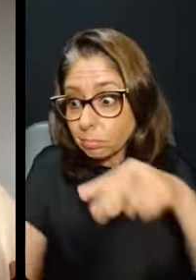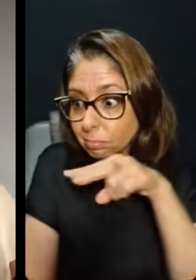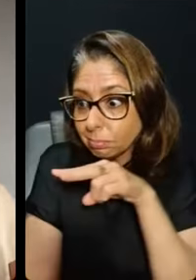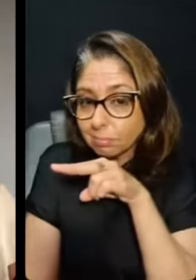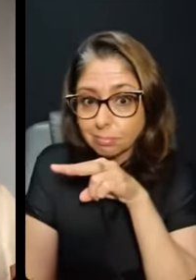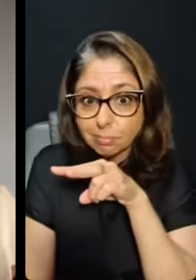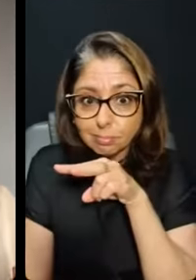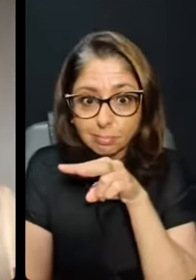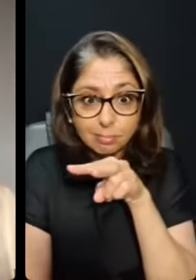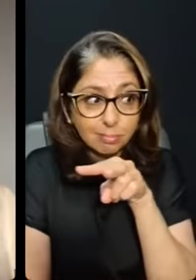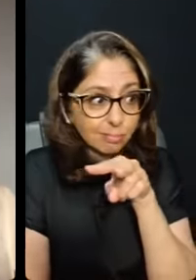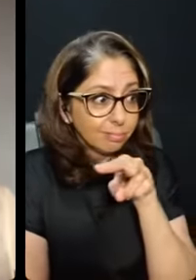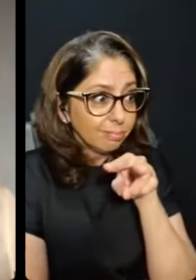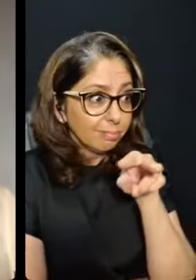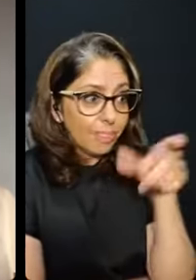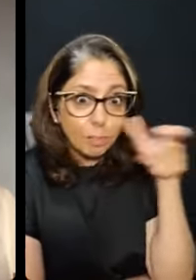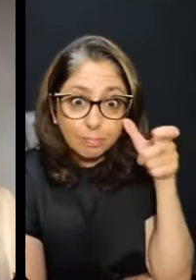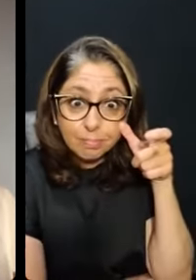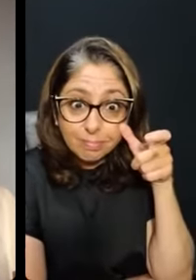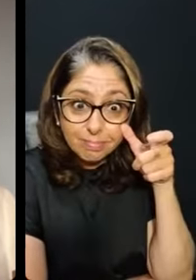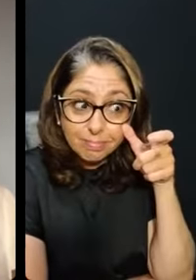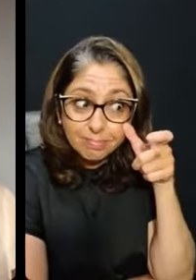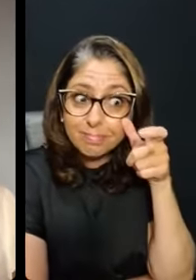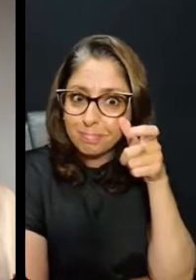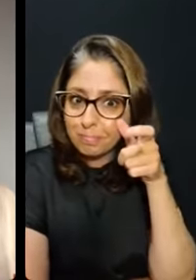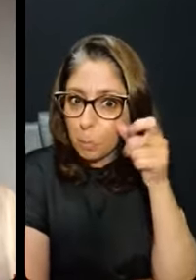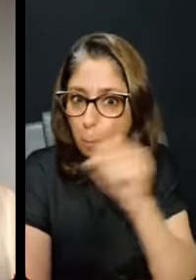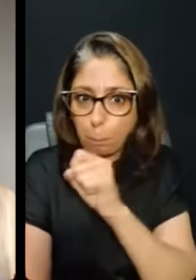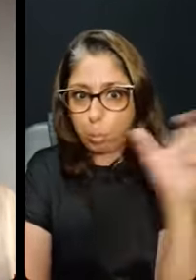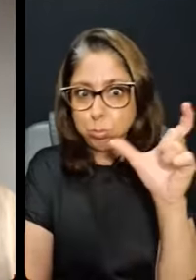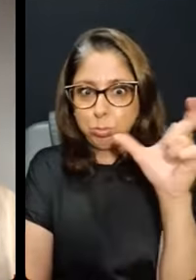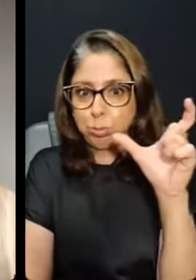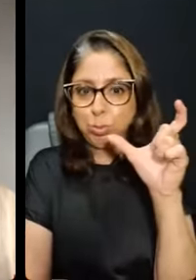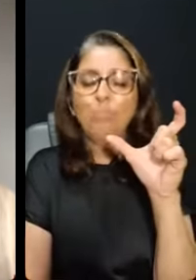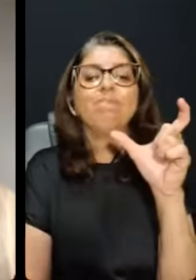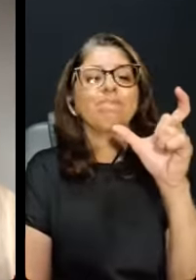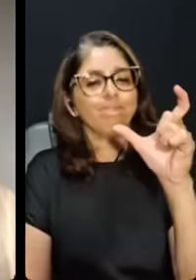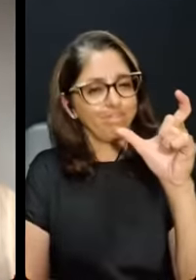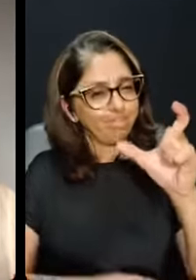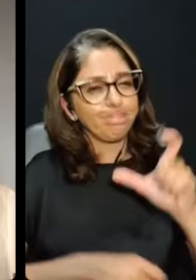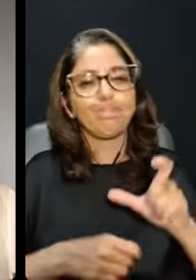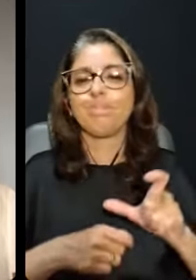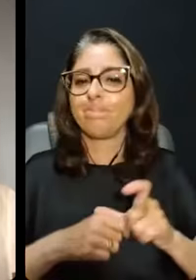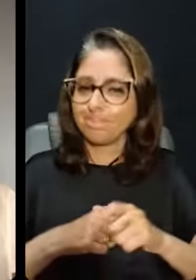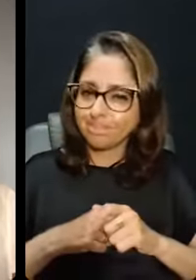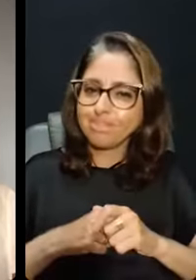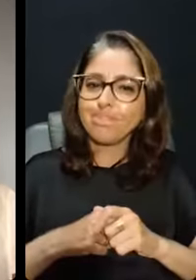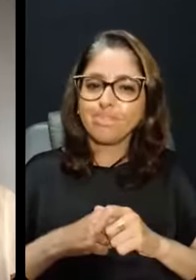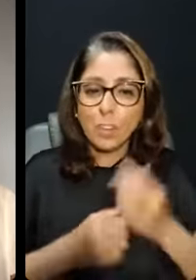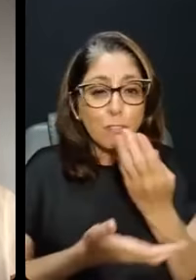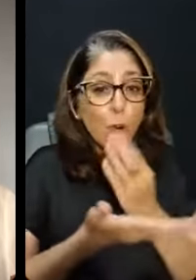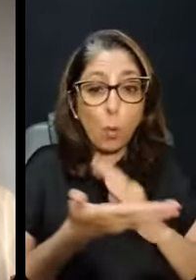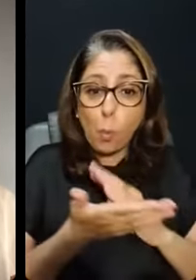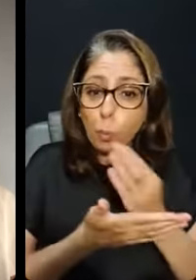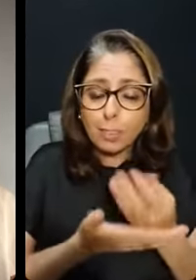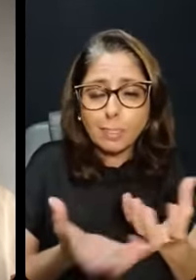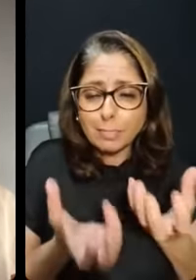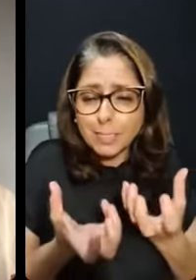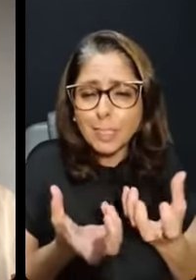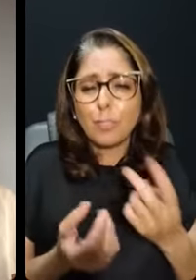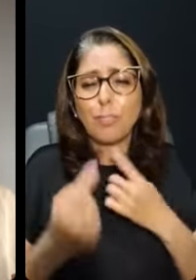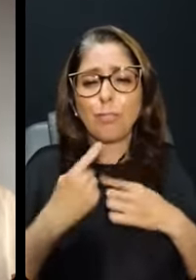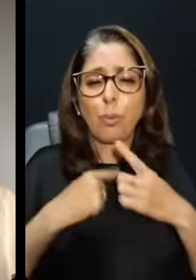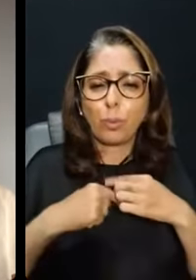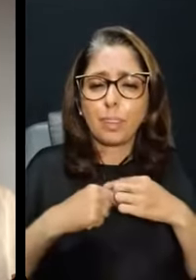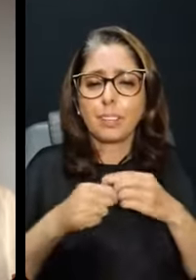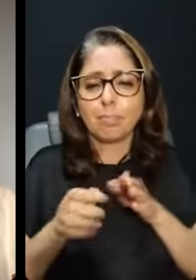aquela anteninha ligada e percebendo como que você pode atuar com acessibilidade na sua área de atuação.